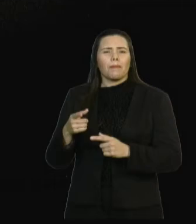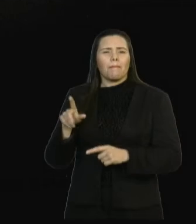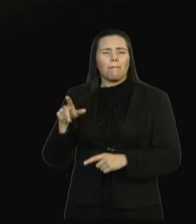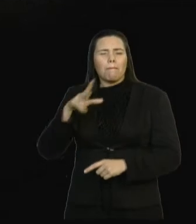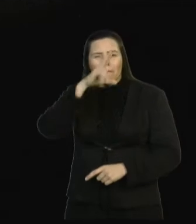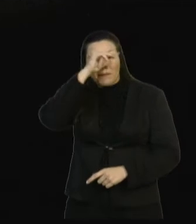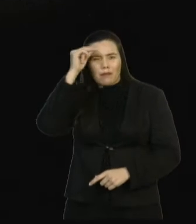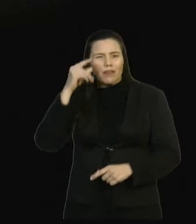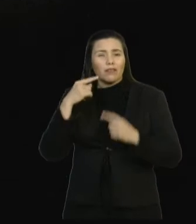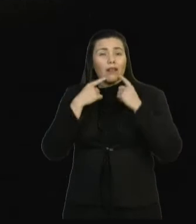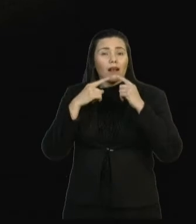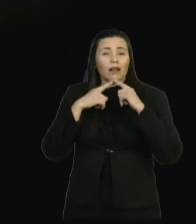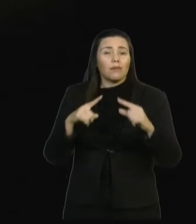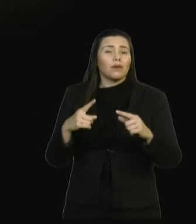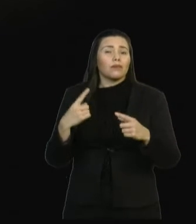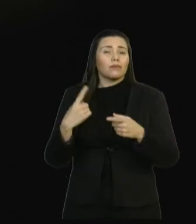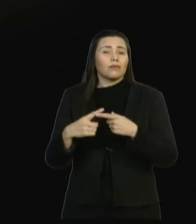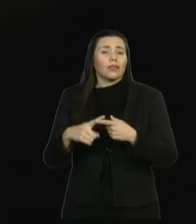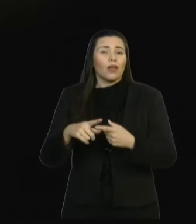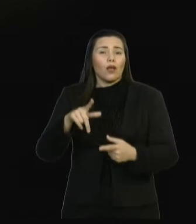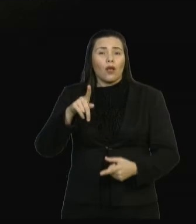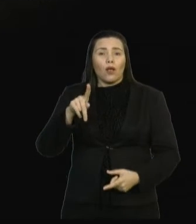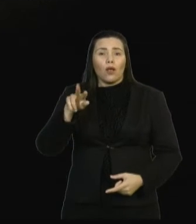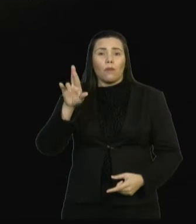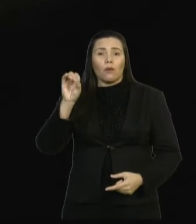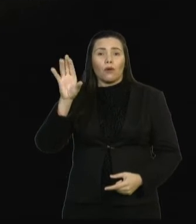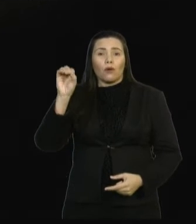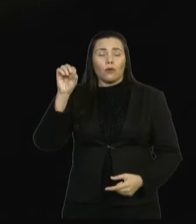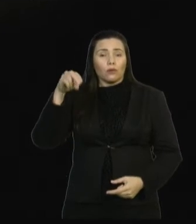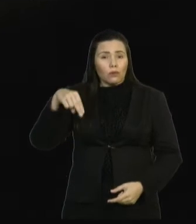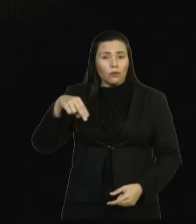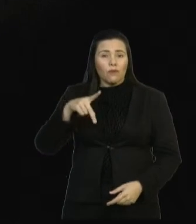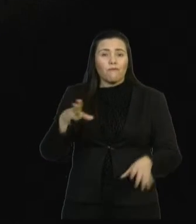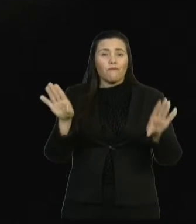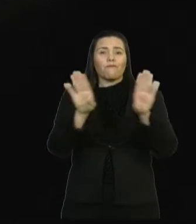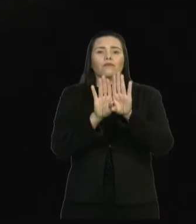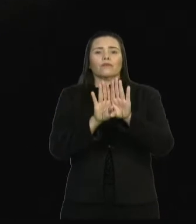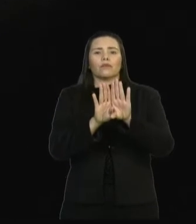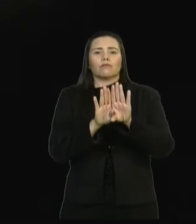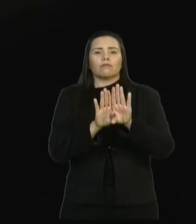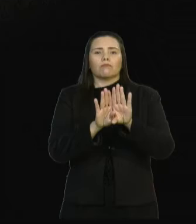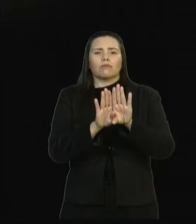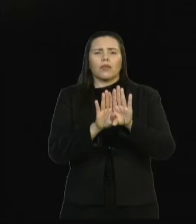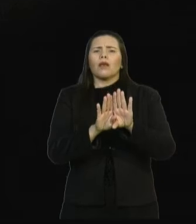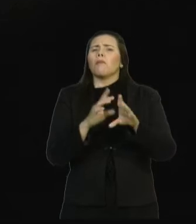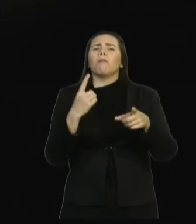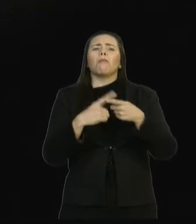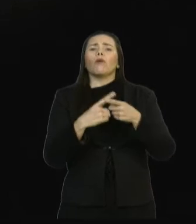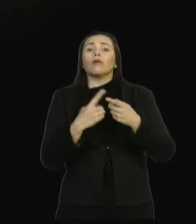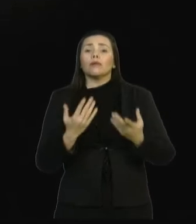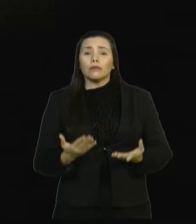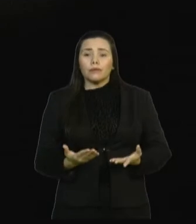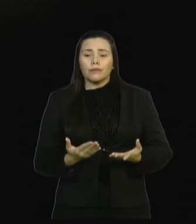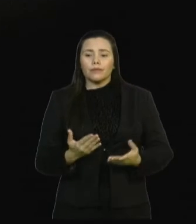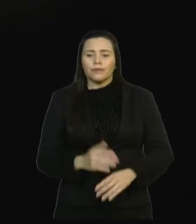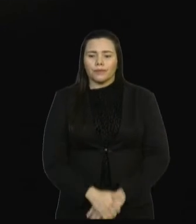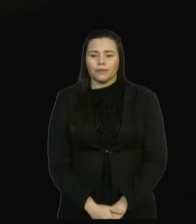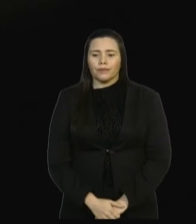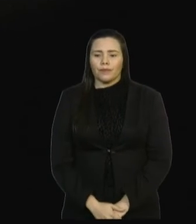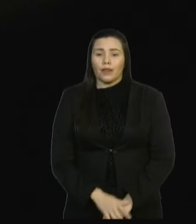do PROCON fechar? Não é por falta do desleixo do Estado também. Não é por falta do PROCON, que tive conhecimento que a senhora